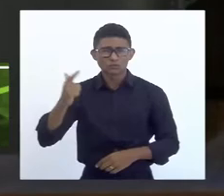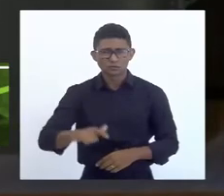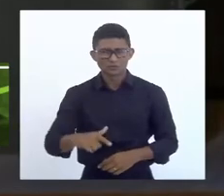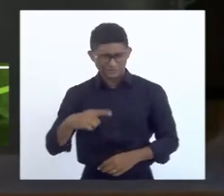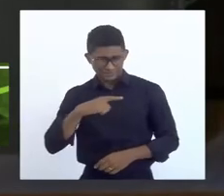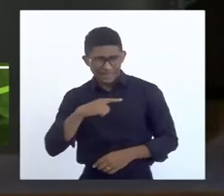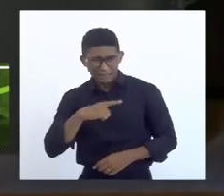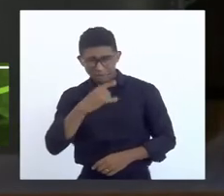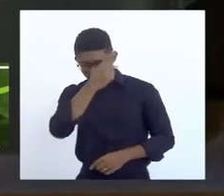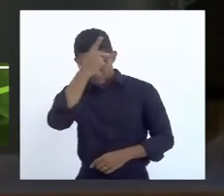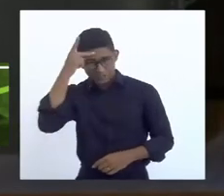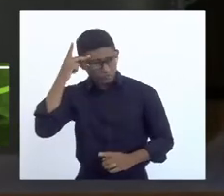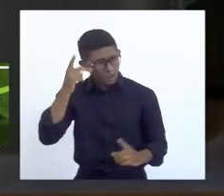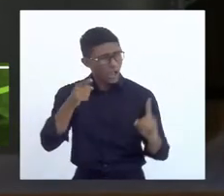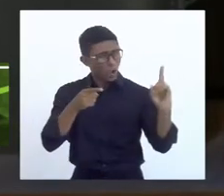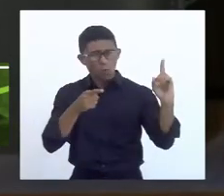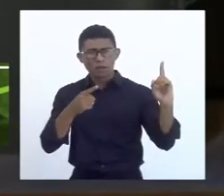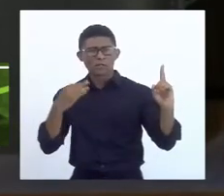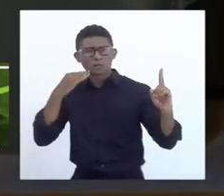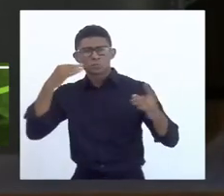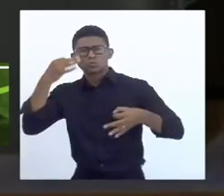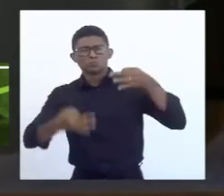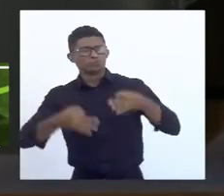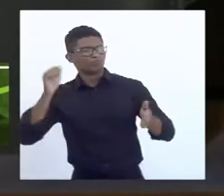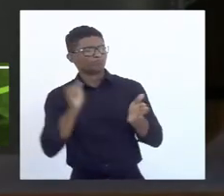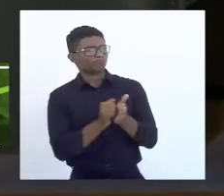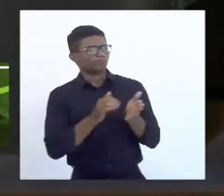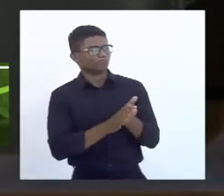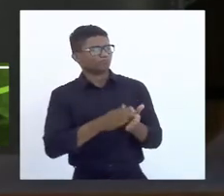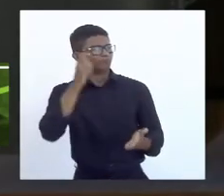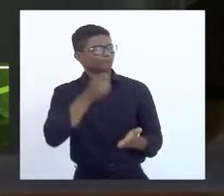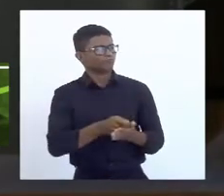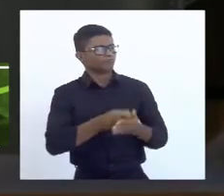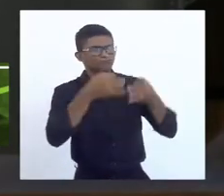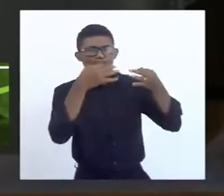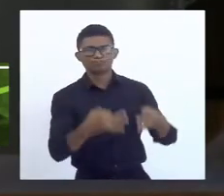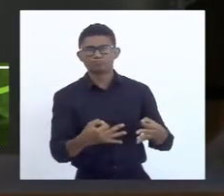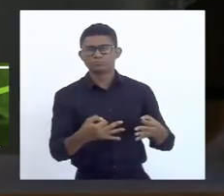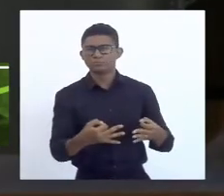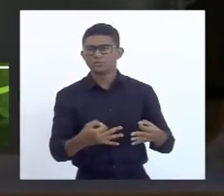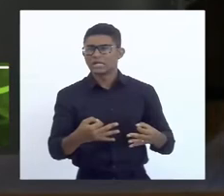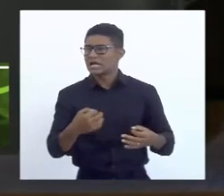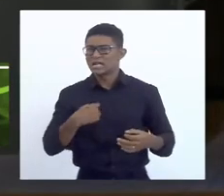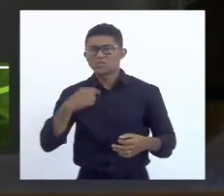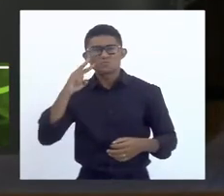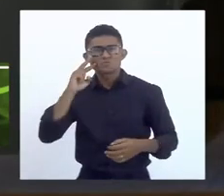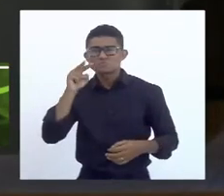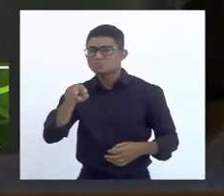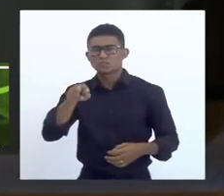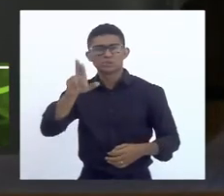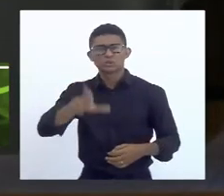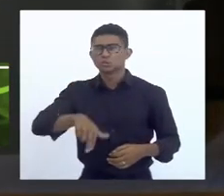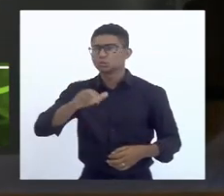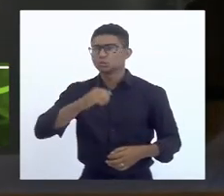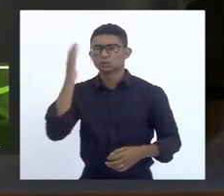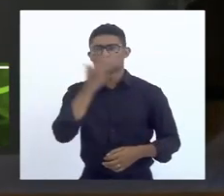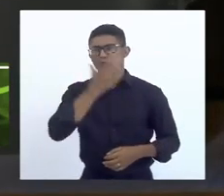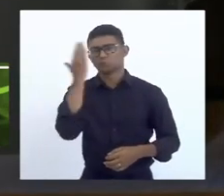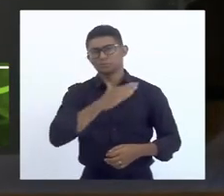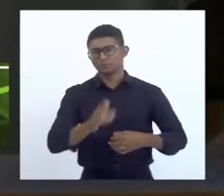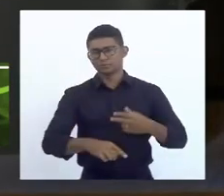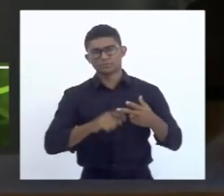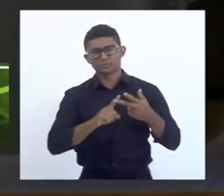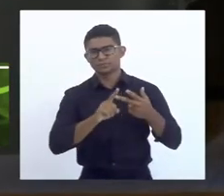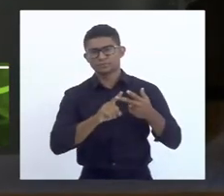forma correta. Eu já vi punição para outros casos, não para esse tipo de violência. O